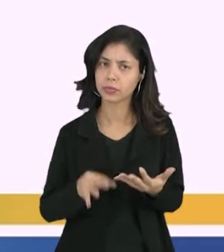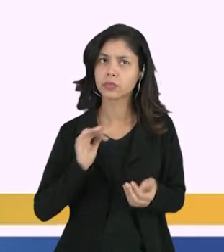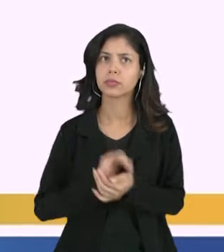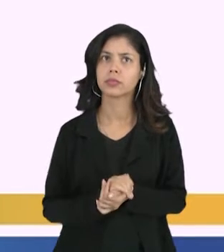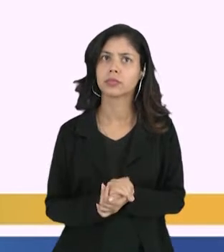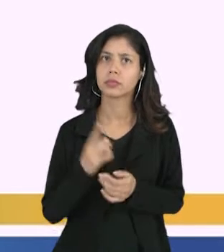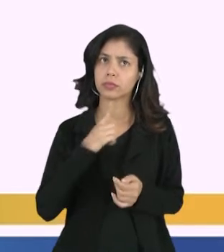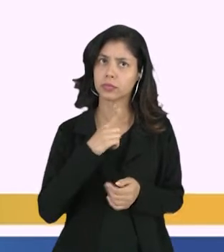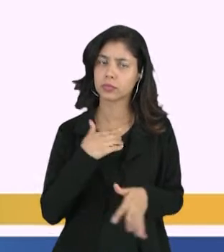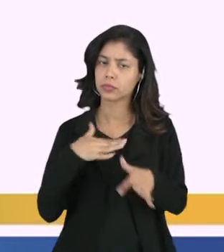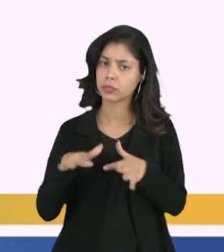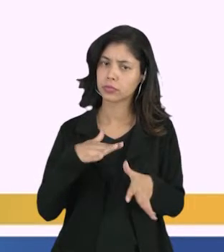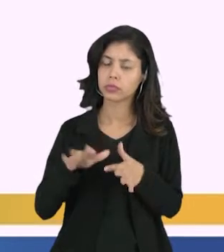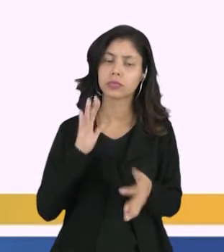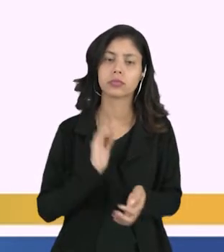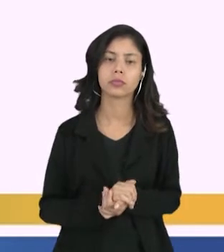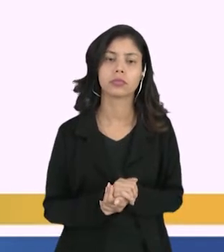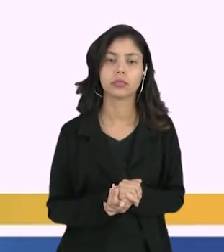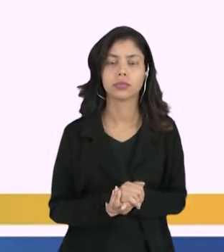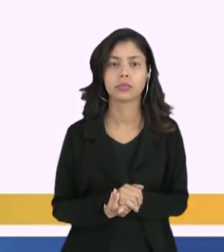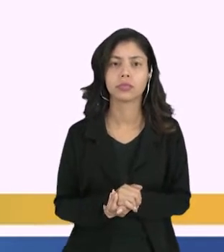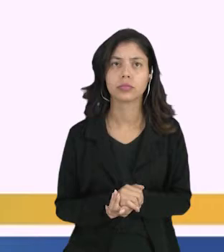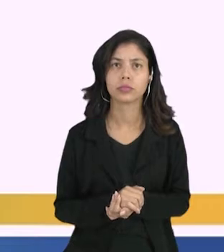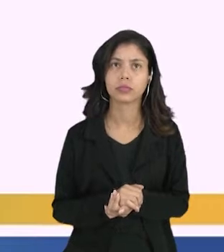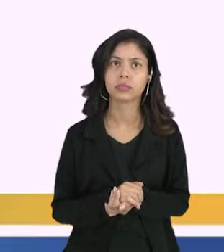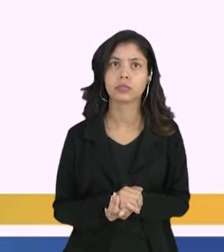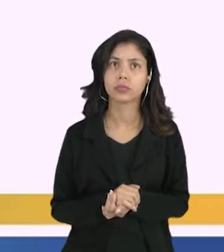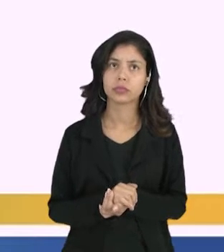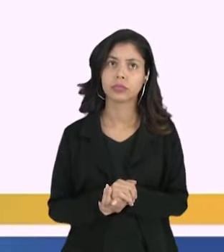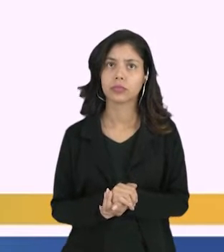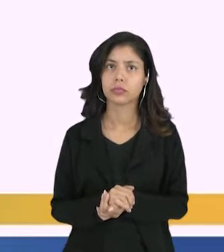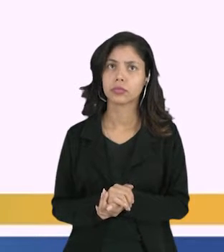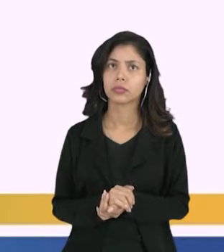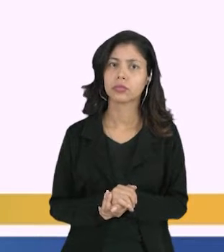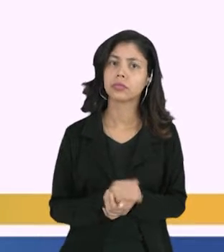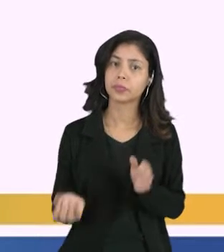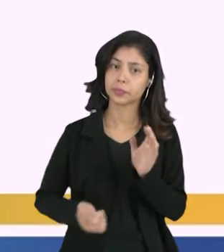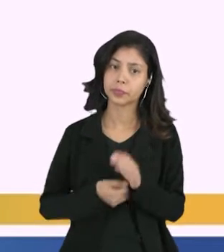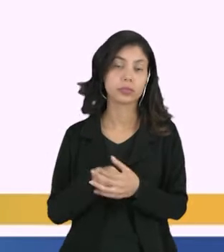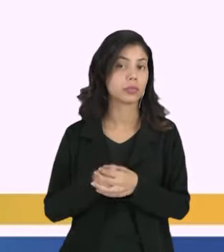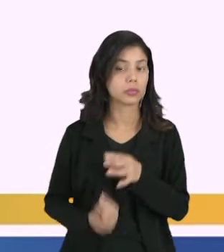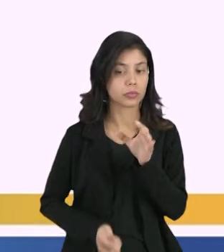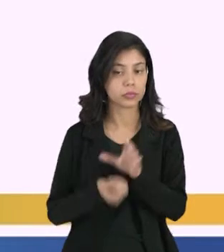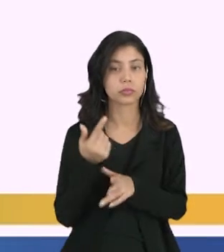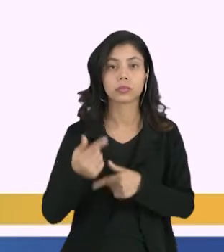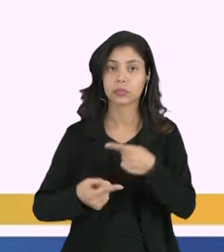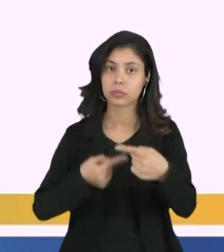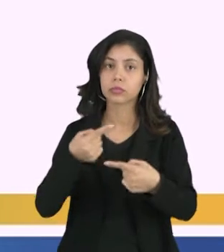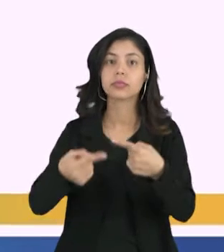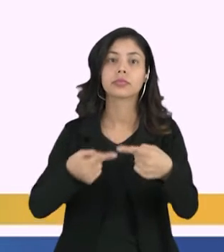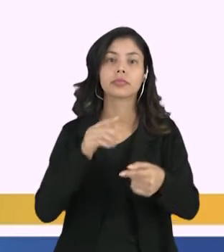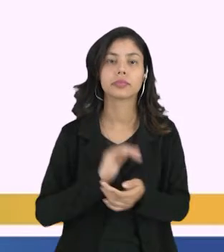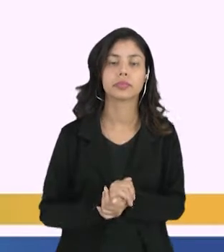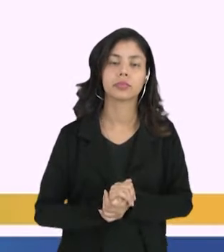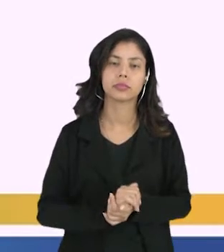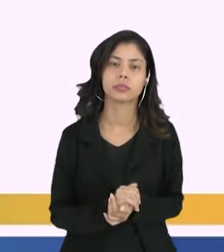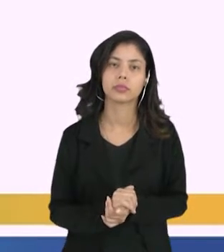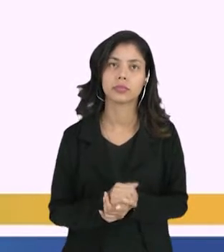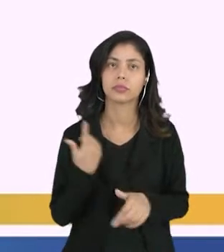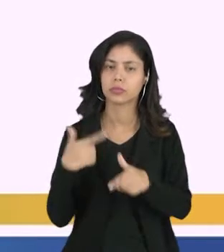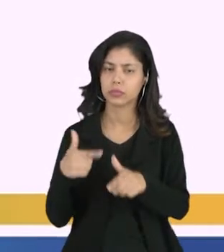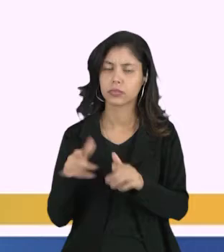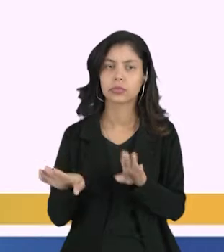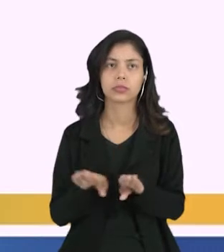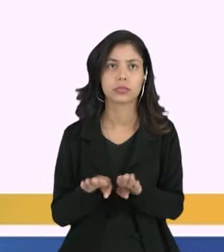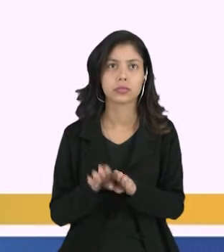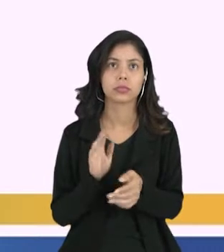que compõe o movimento, em movimento esses meios de produção, Que são aí as matérias-primas e os meios de